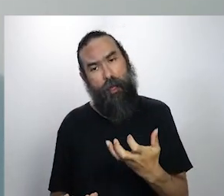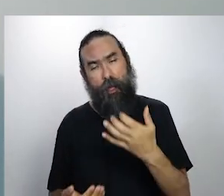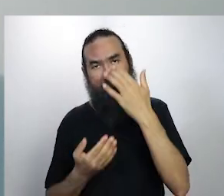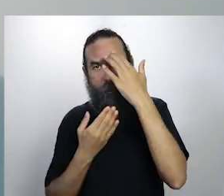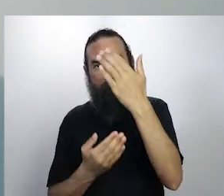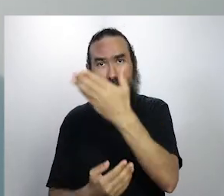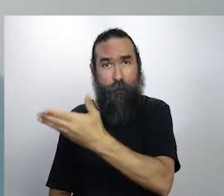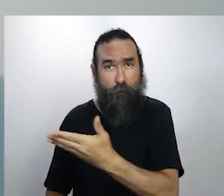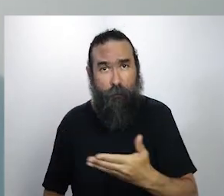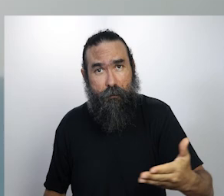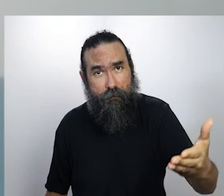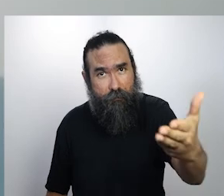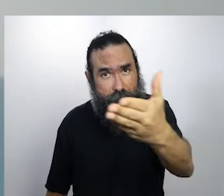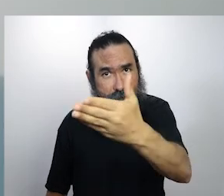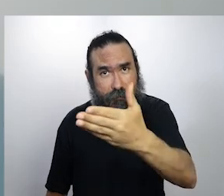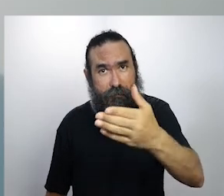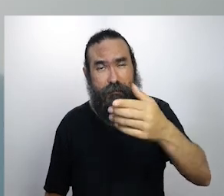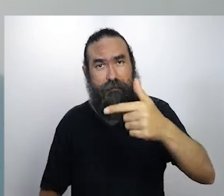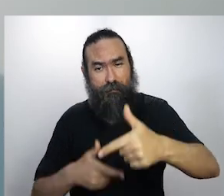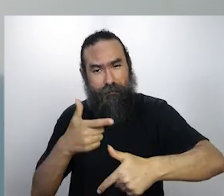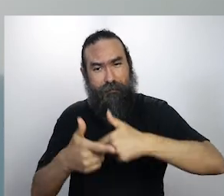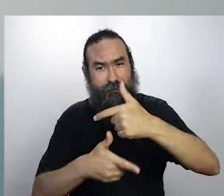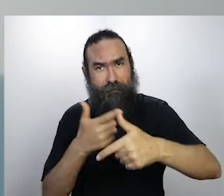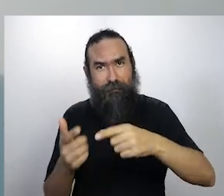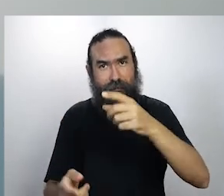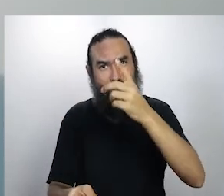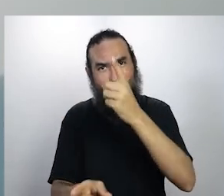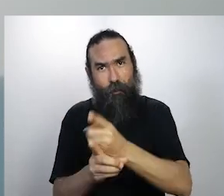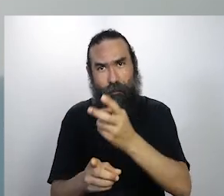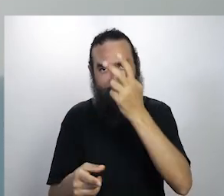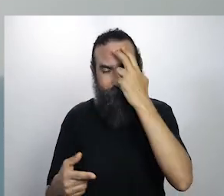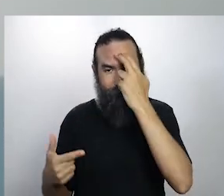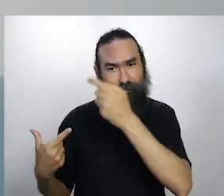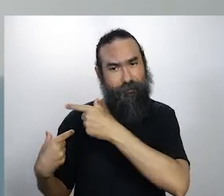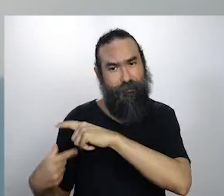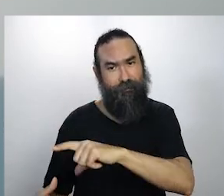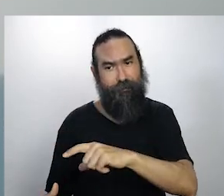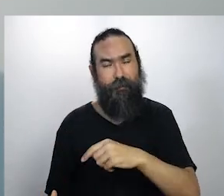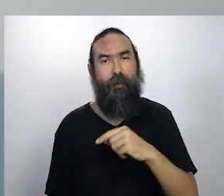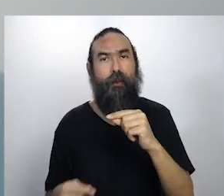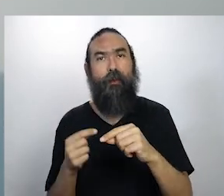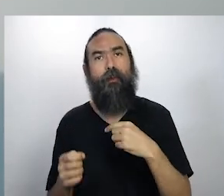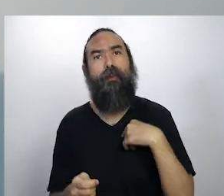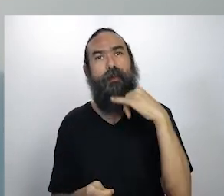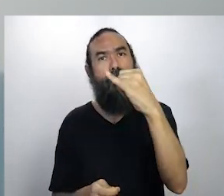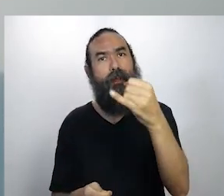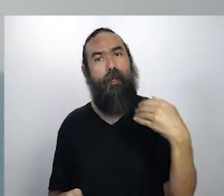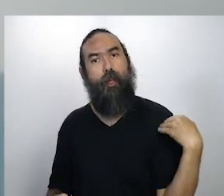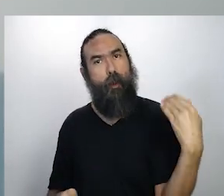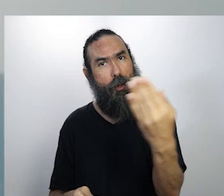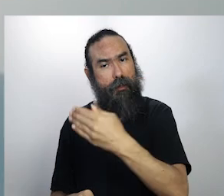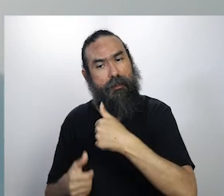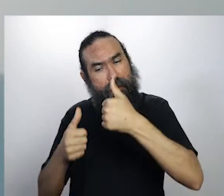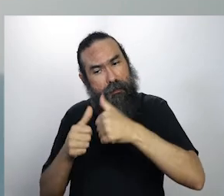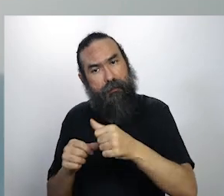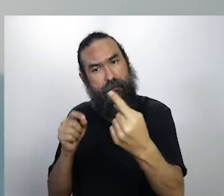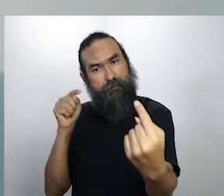essa parceria que se estabelece entre a universidade e o encontro, ela precisa ser